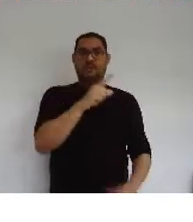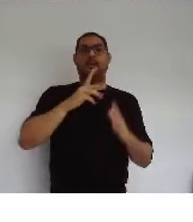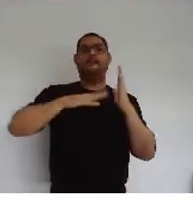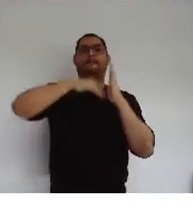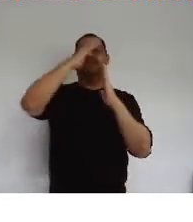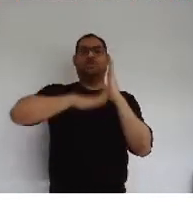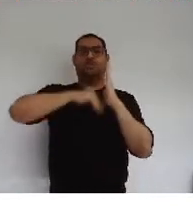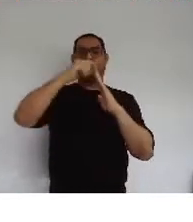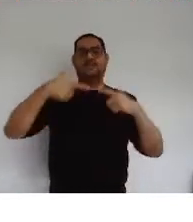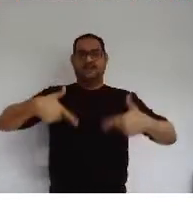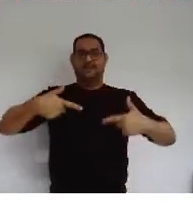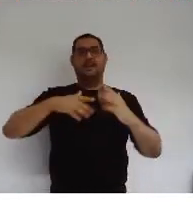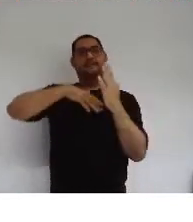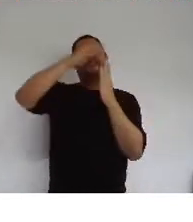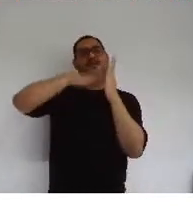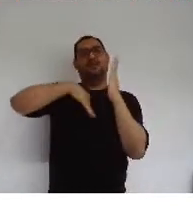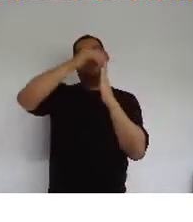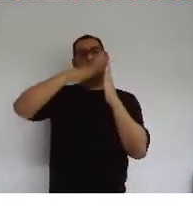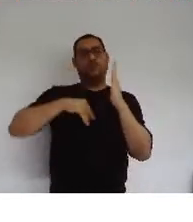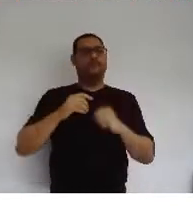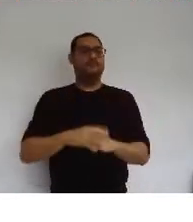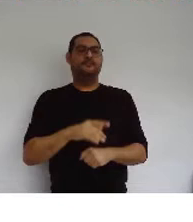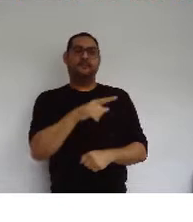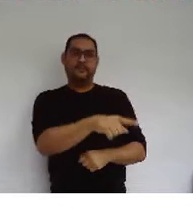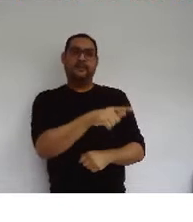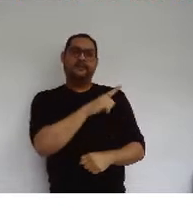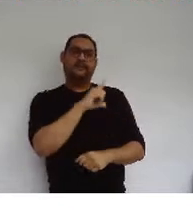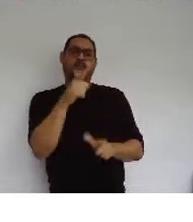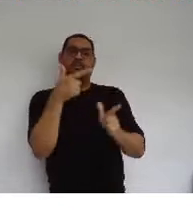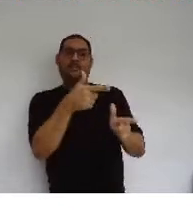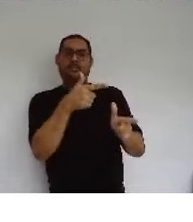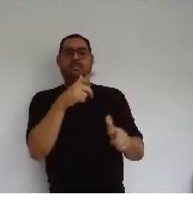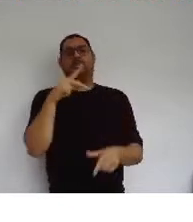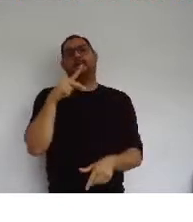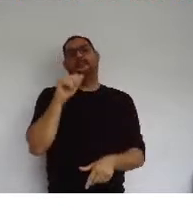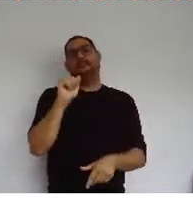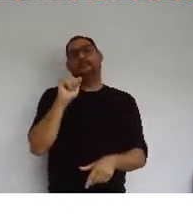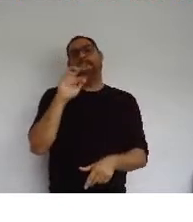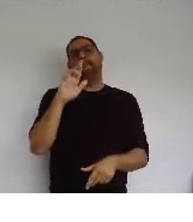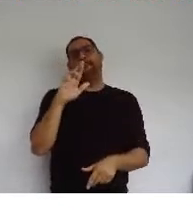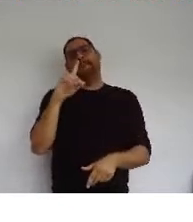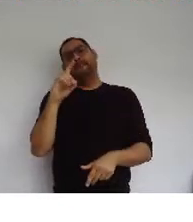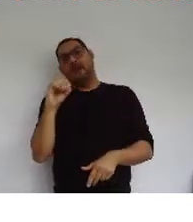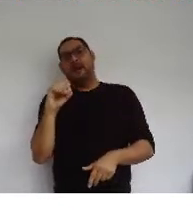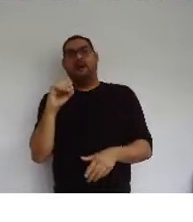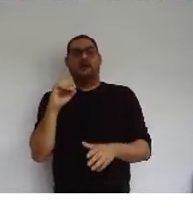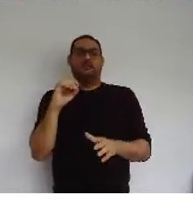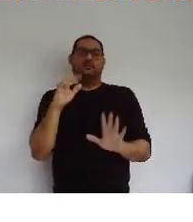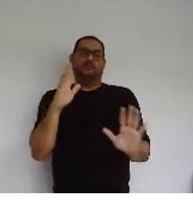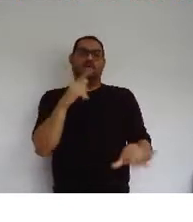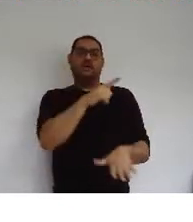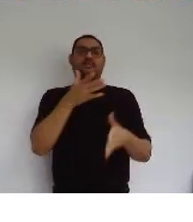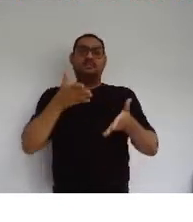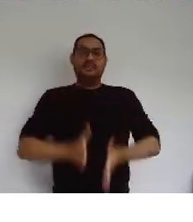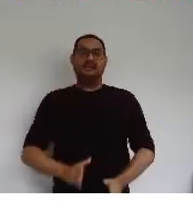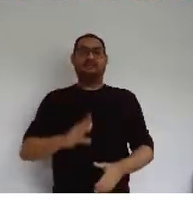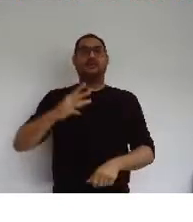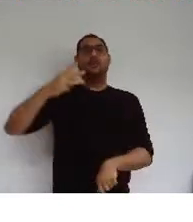paredes, possivelmente racializado como pardo, de acordo com o IBGE, nascido no